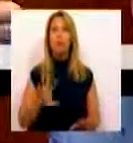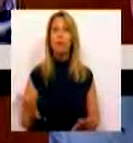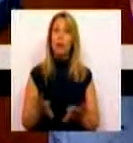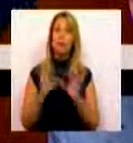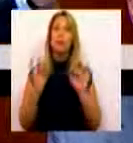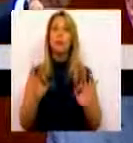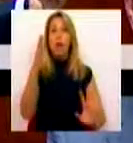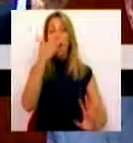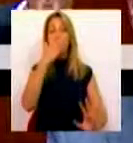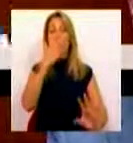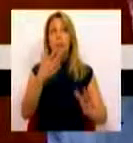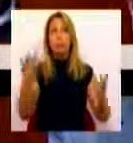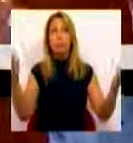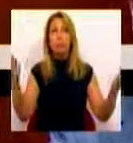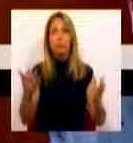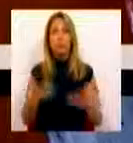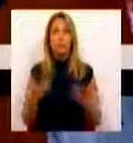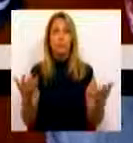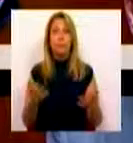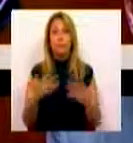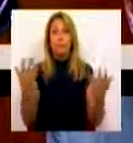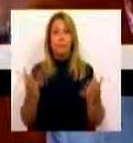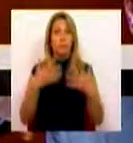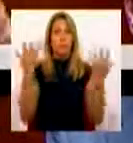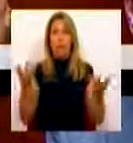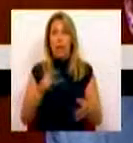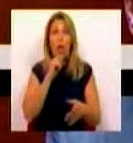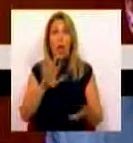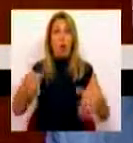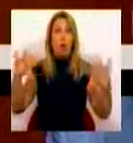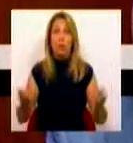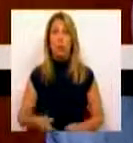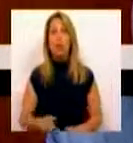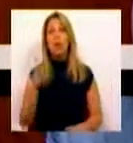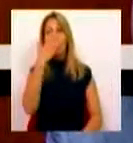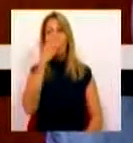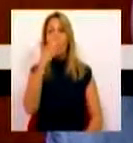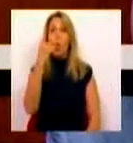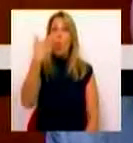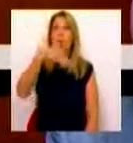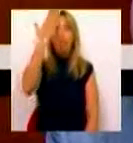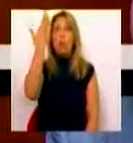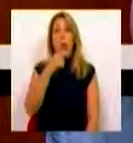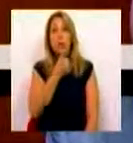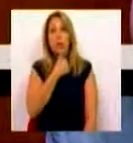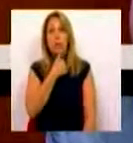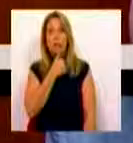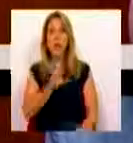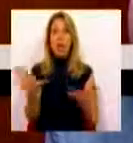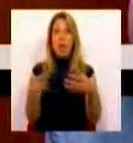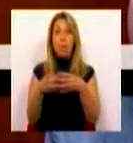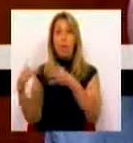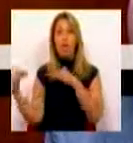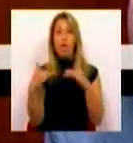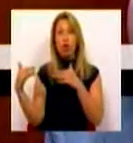Da mesma forma que se por absurdo resolvêssemos, por absurdo, se resolvêssemos um dia ter uma equipa de futebol